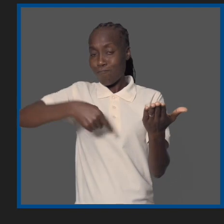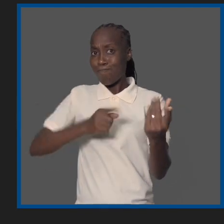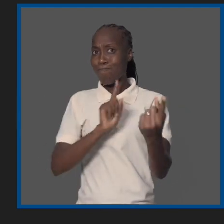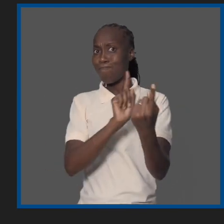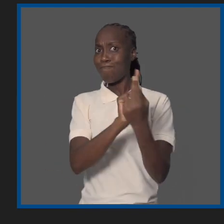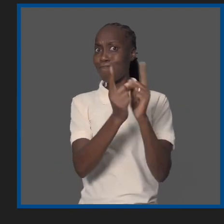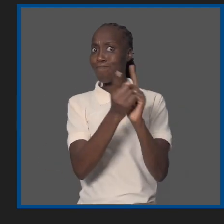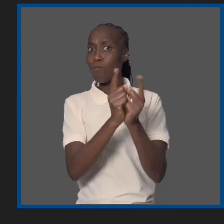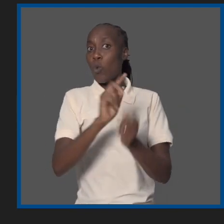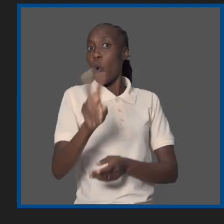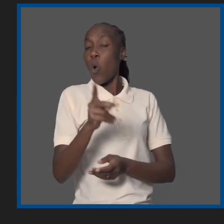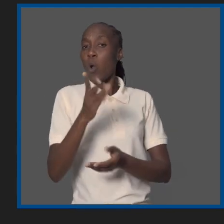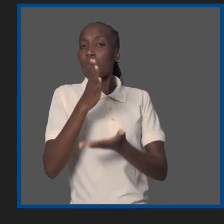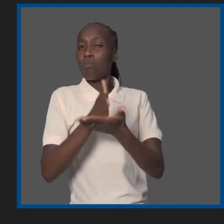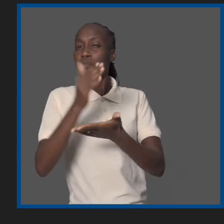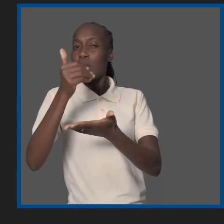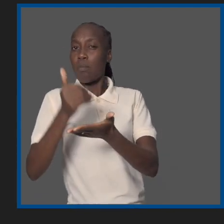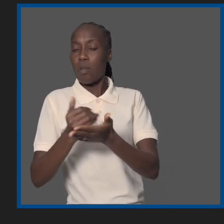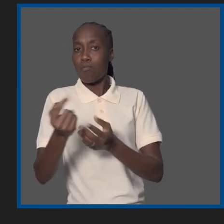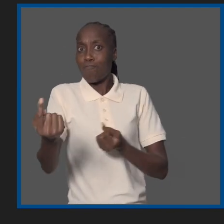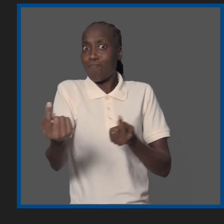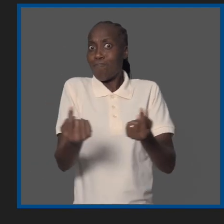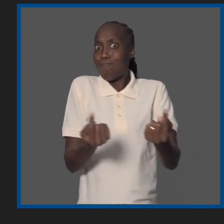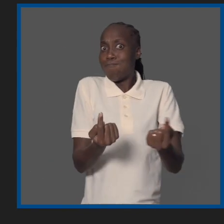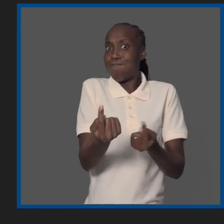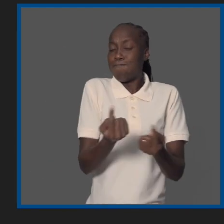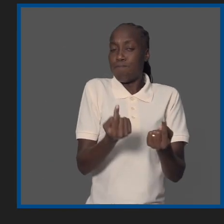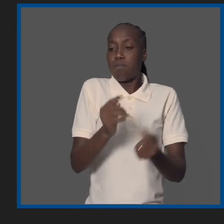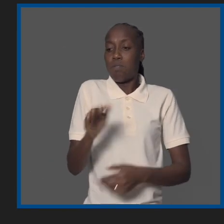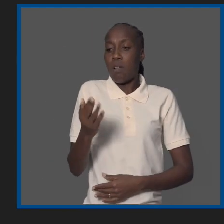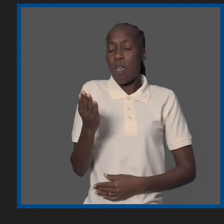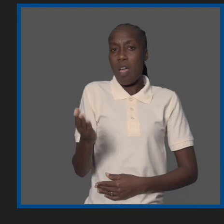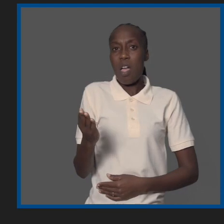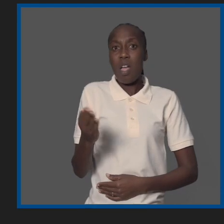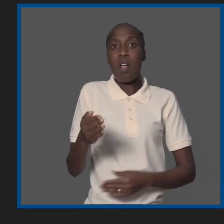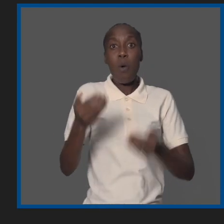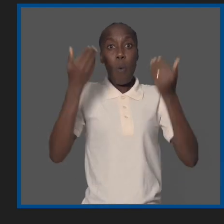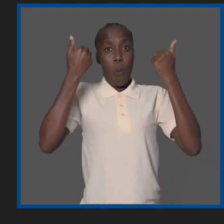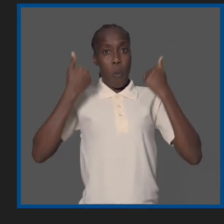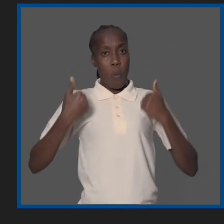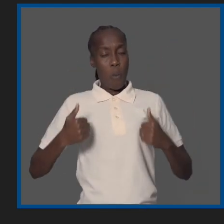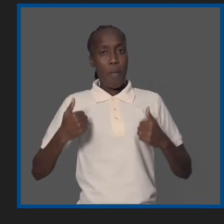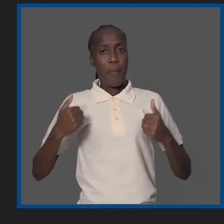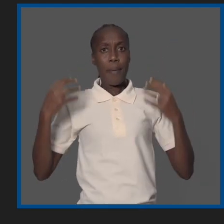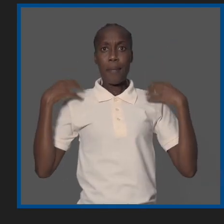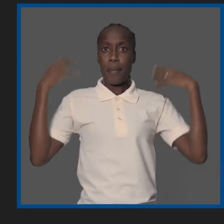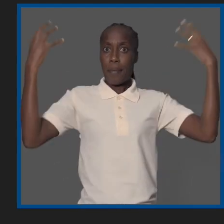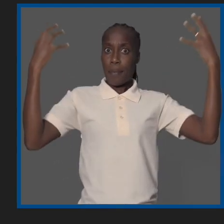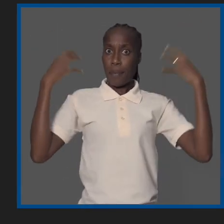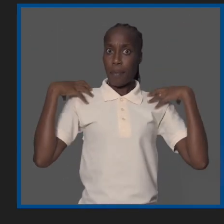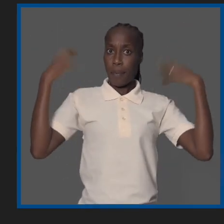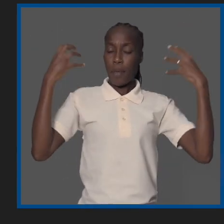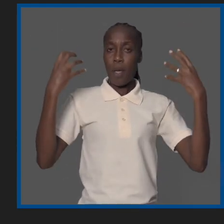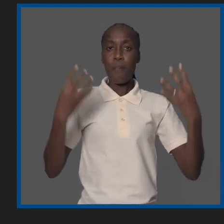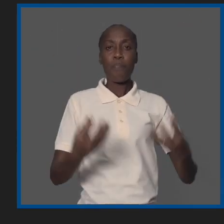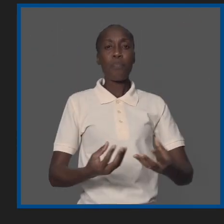chega até nós através de outros serviços ou outros departamentos. Estamos a falar da própria medicina física e reabilitação.